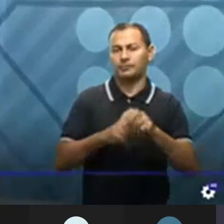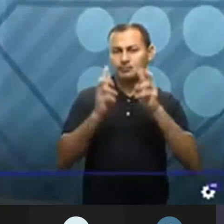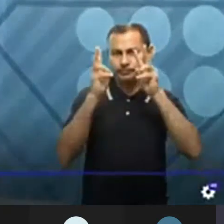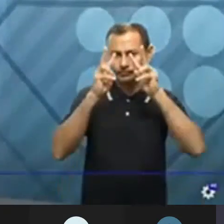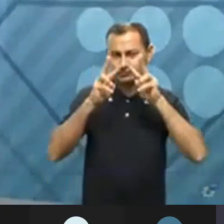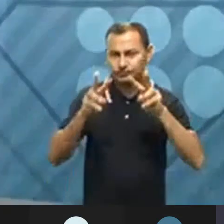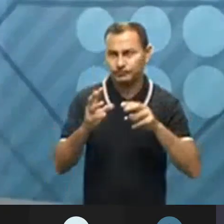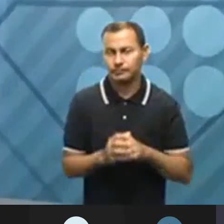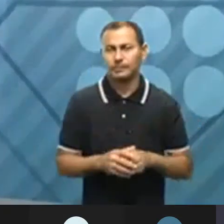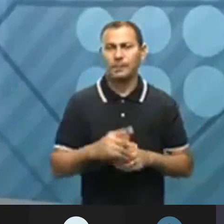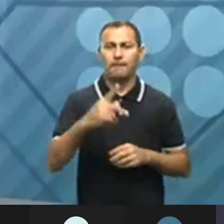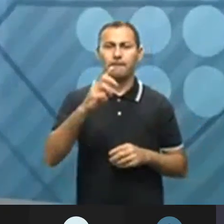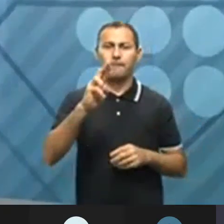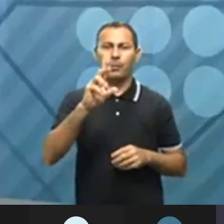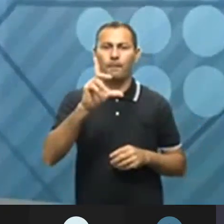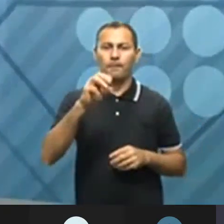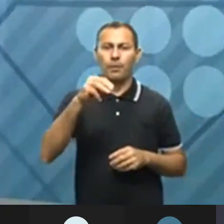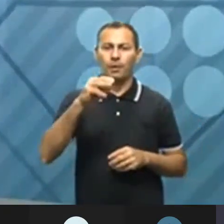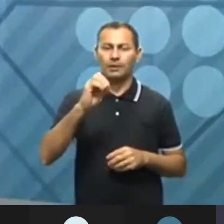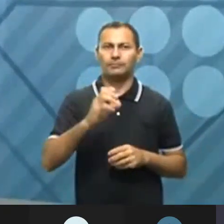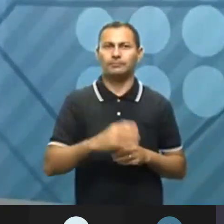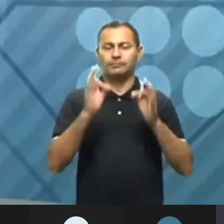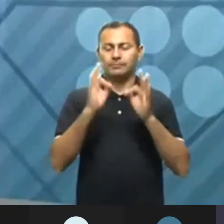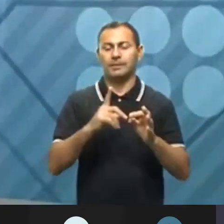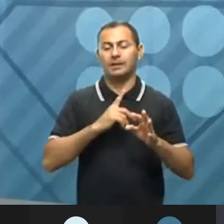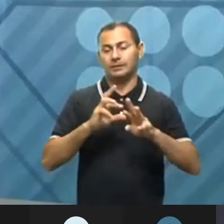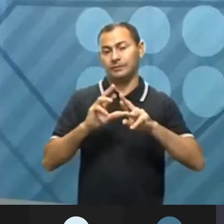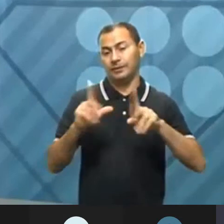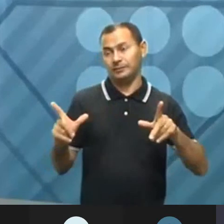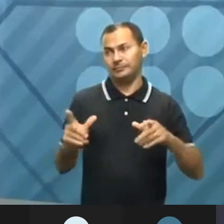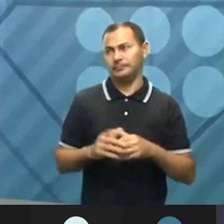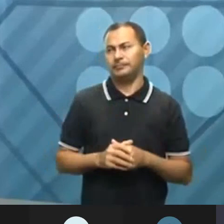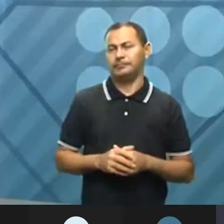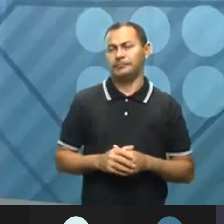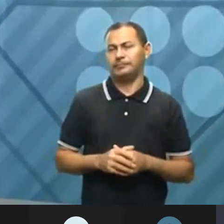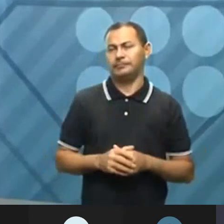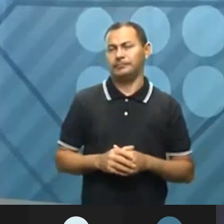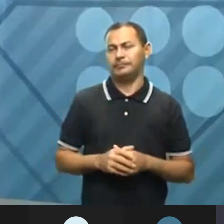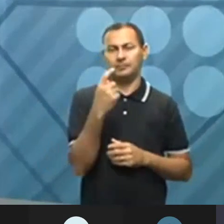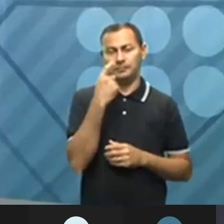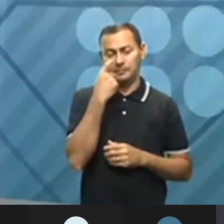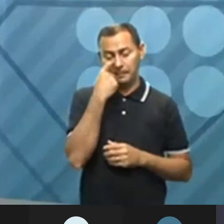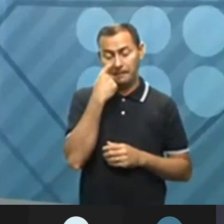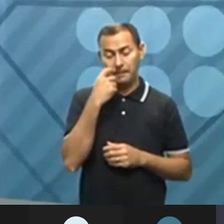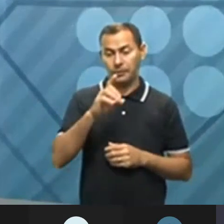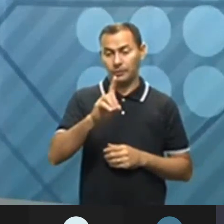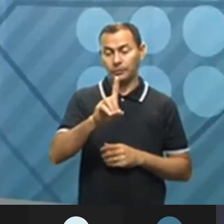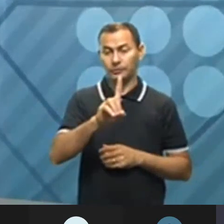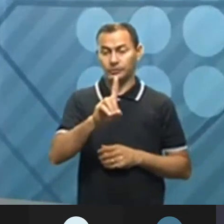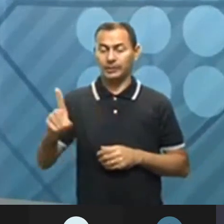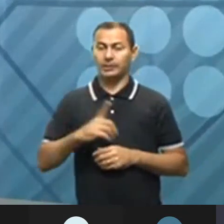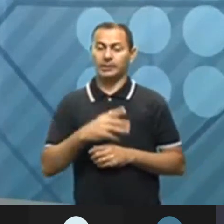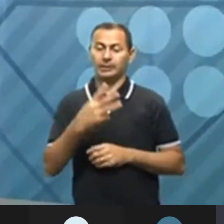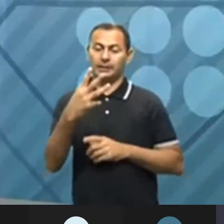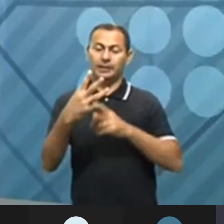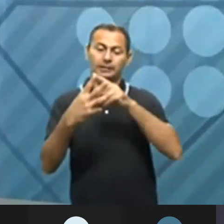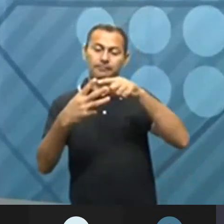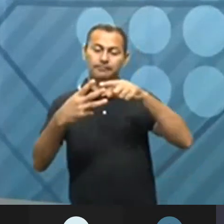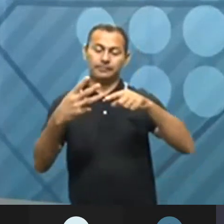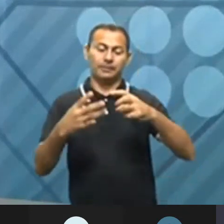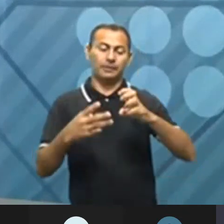está visualizando os pulmões? Exatamente que eles têm diferenças, né? O direito tem 3